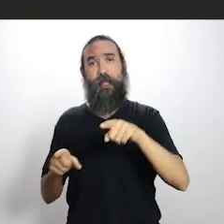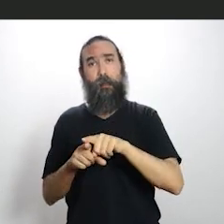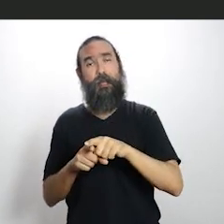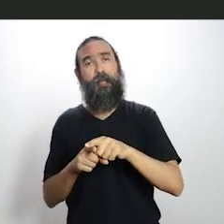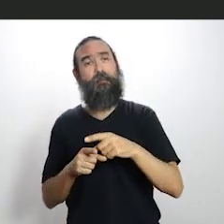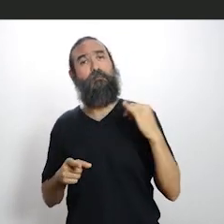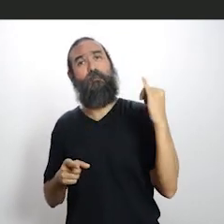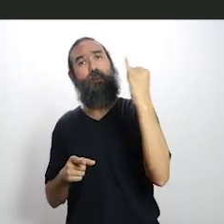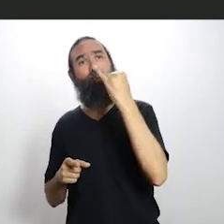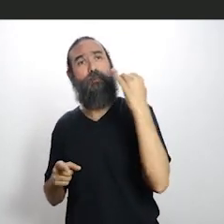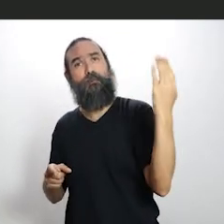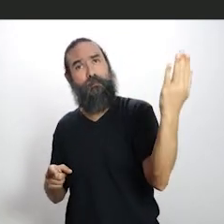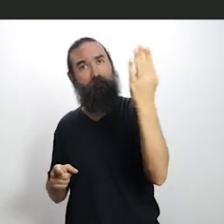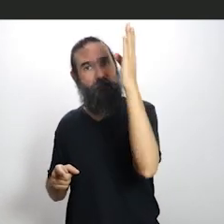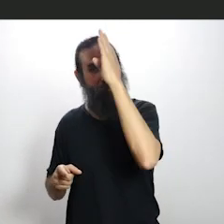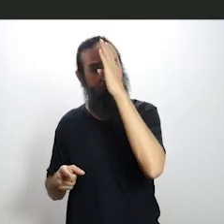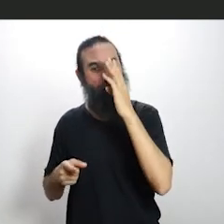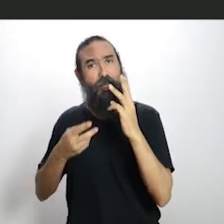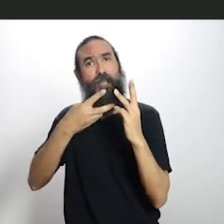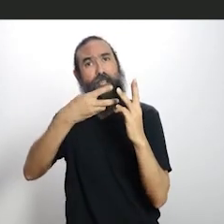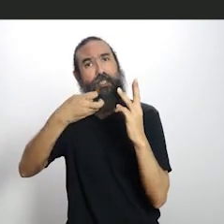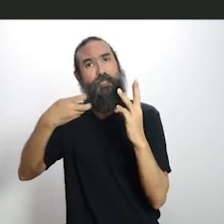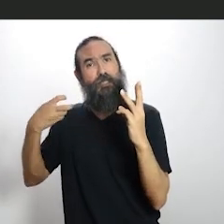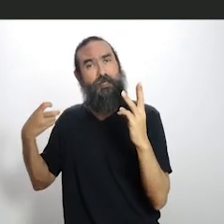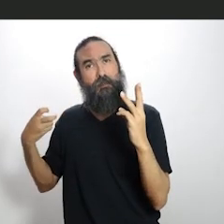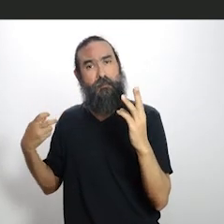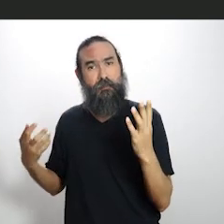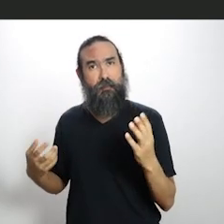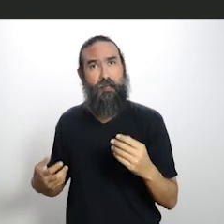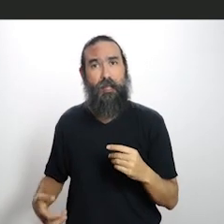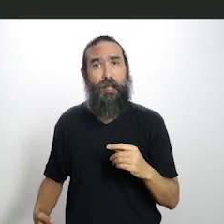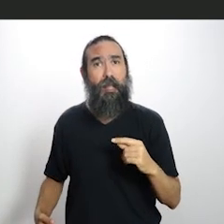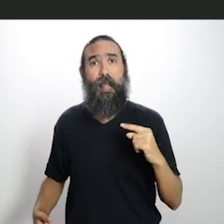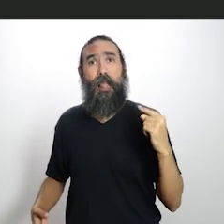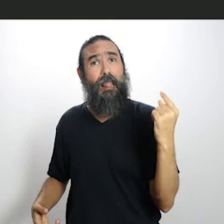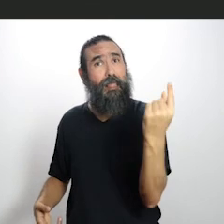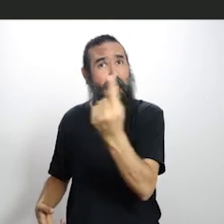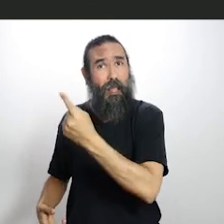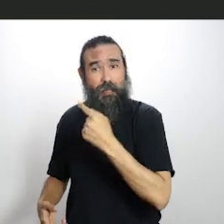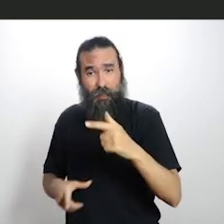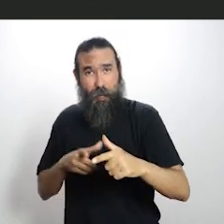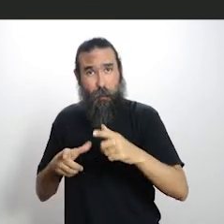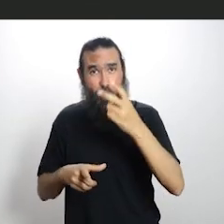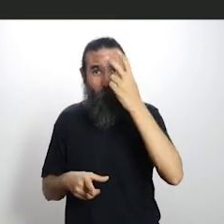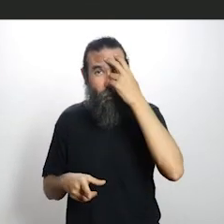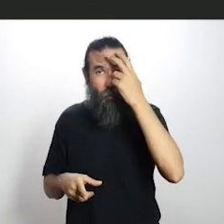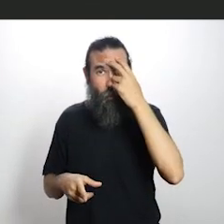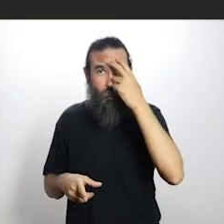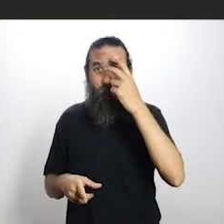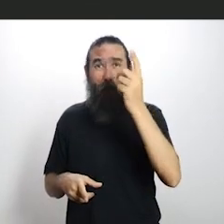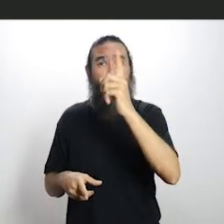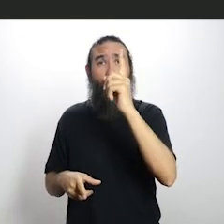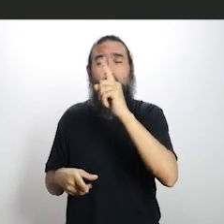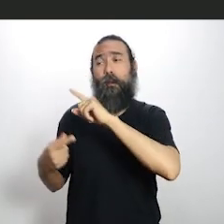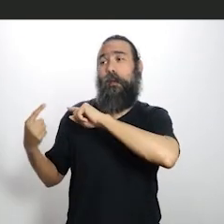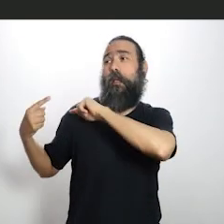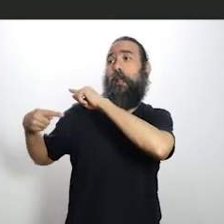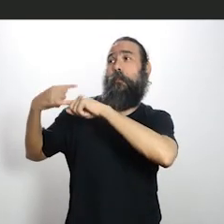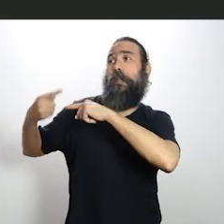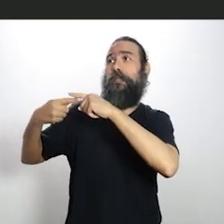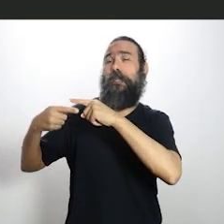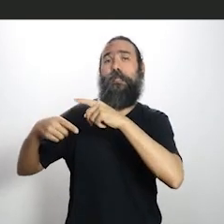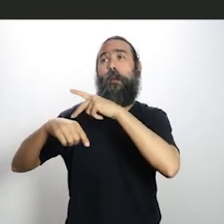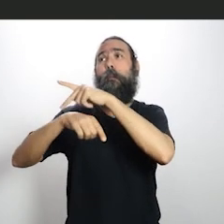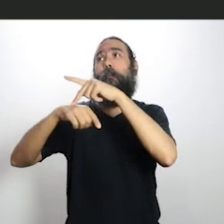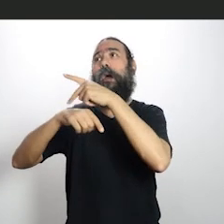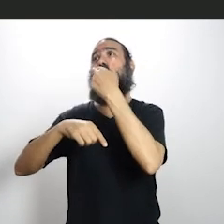chega na liberdade de São Paulo tá lá a liberdade tem mais o cabarada se sente mais japonês do o japonês do Japão sabe e ele diz